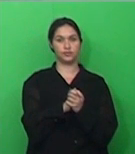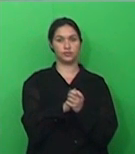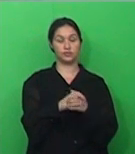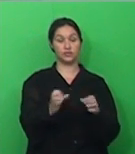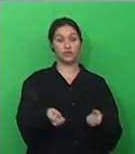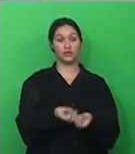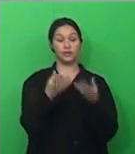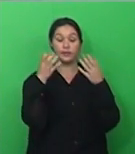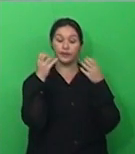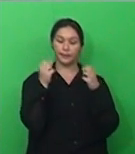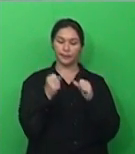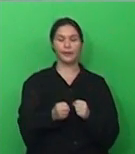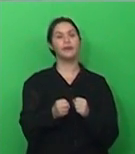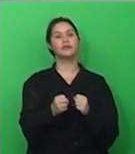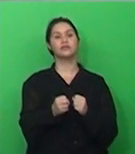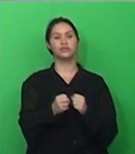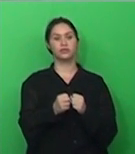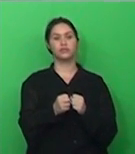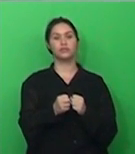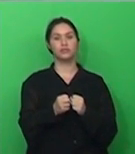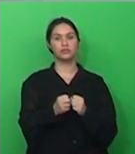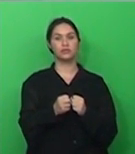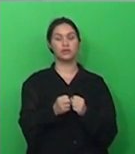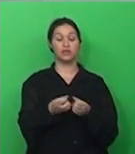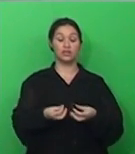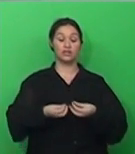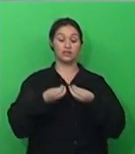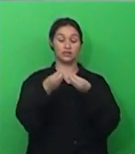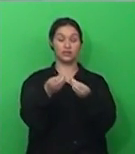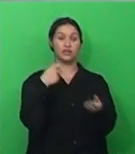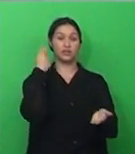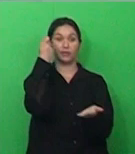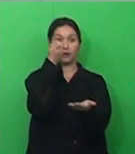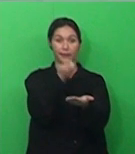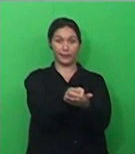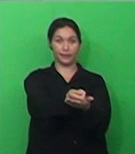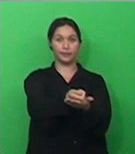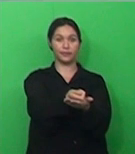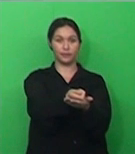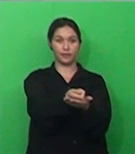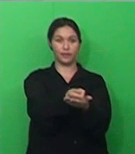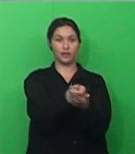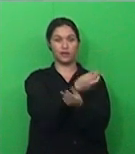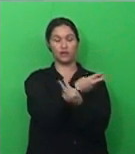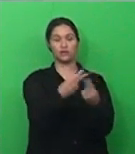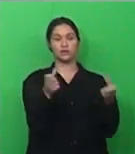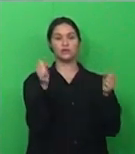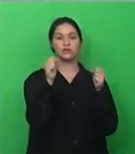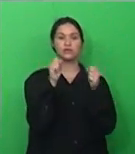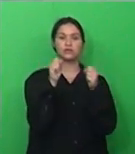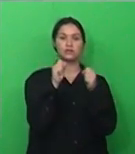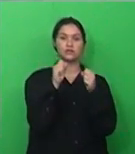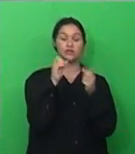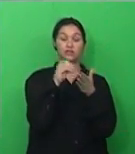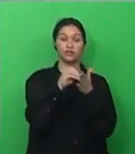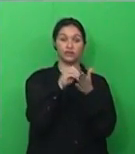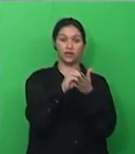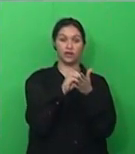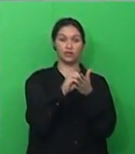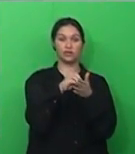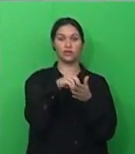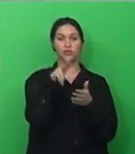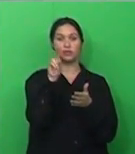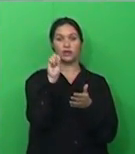que pode ser transferido aí parte para compra de insumos para a usina de asfalto. Isso é importante, mas nós